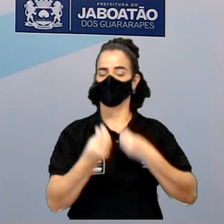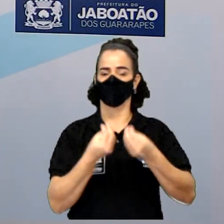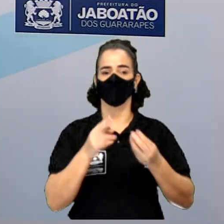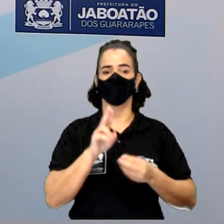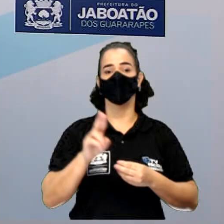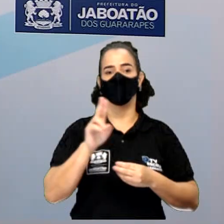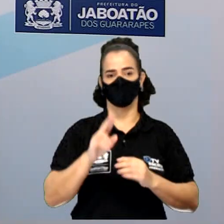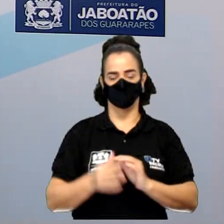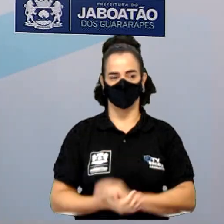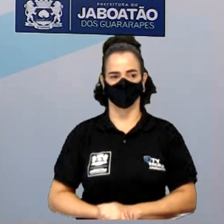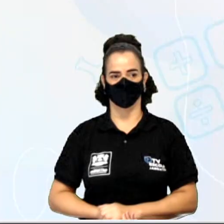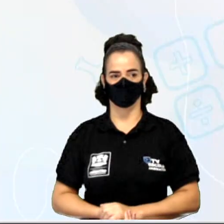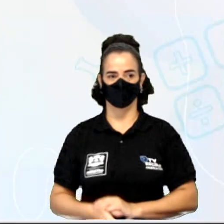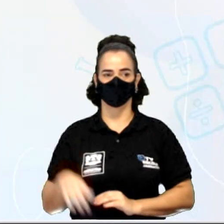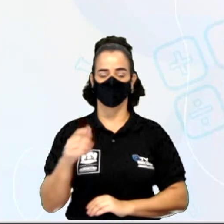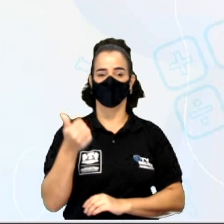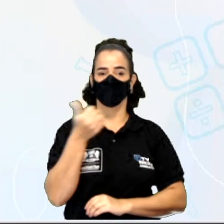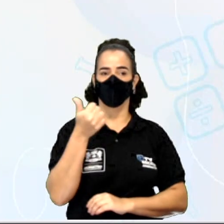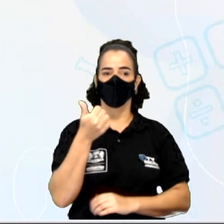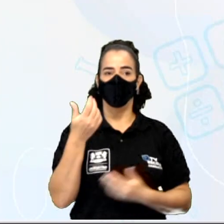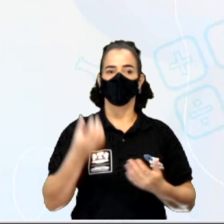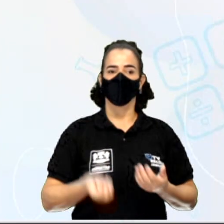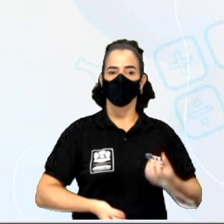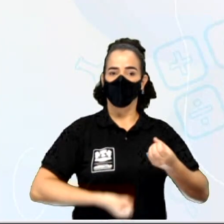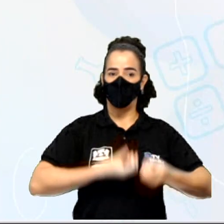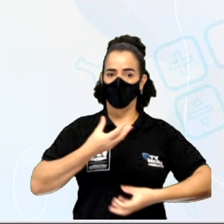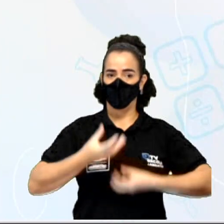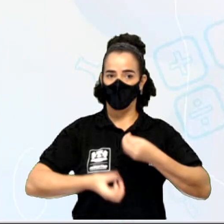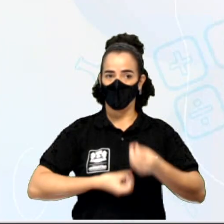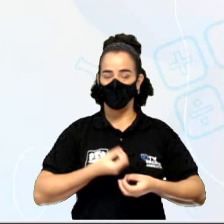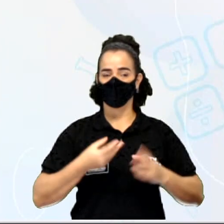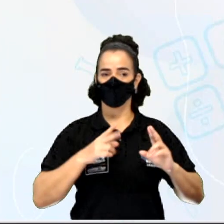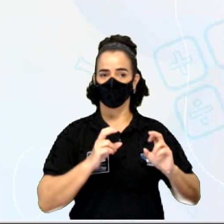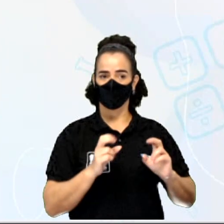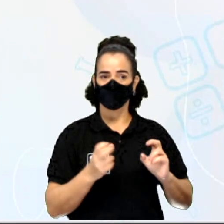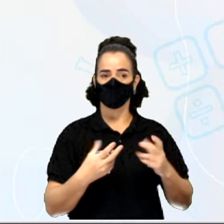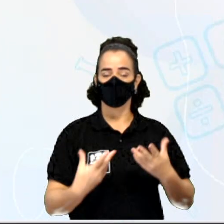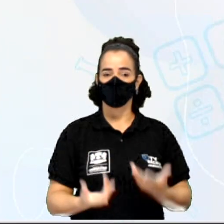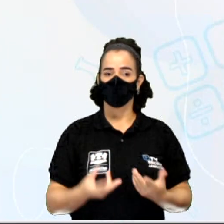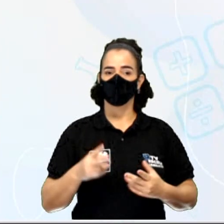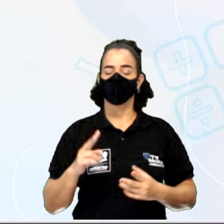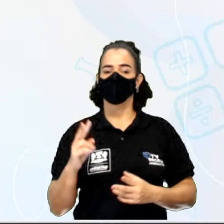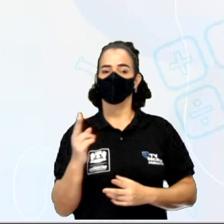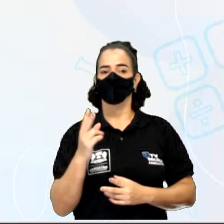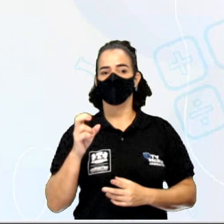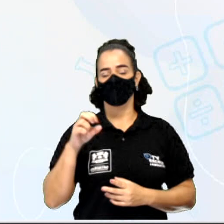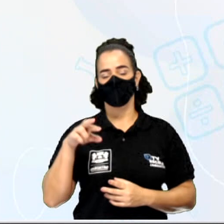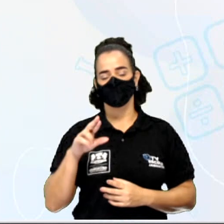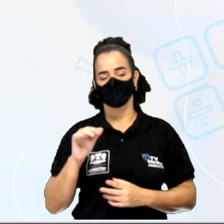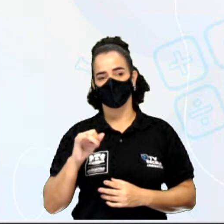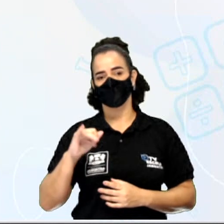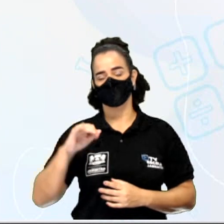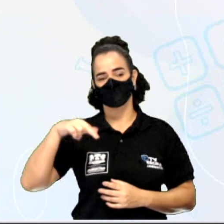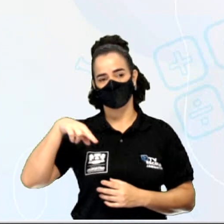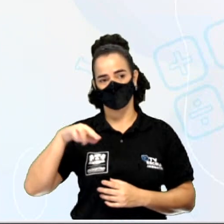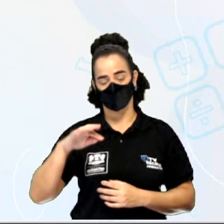elas. A questão 1 inicia aí com um poema intitulado Versos Íntimos, que diz o